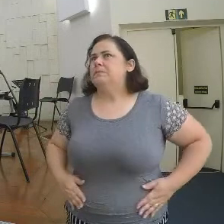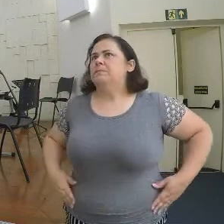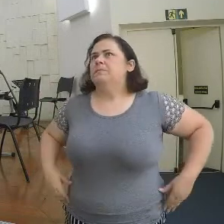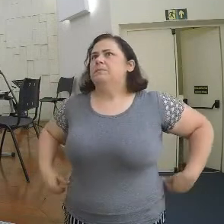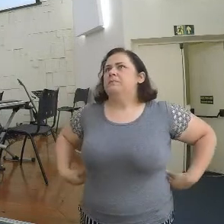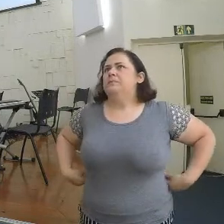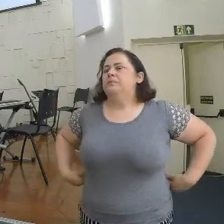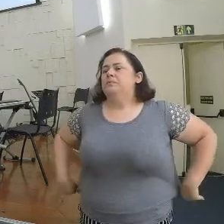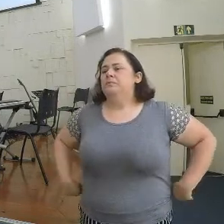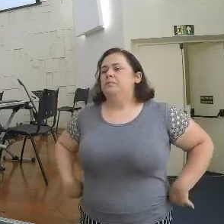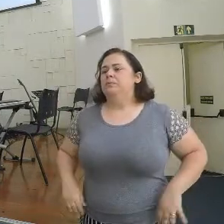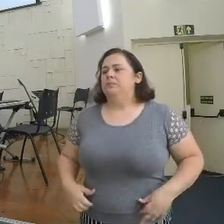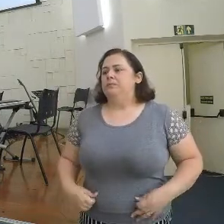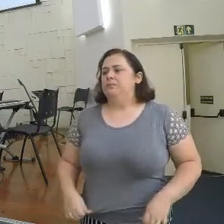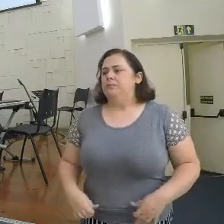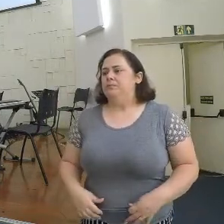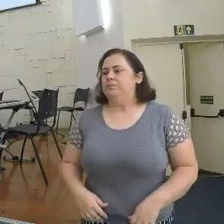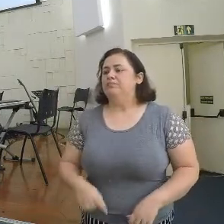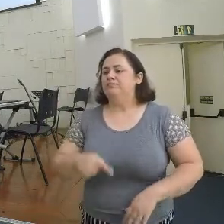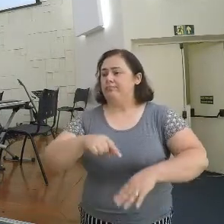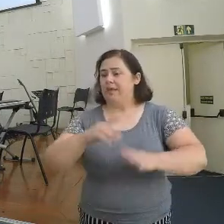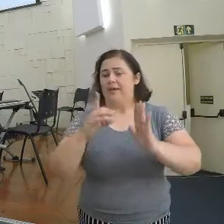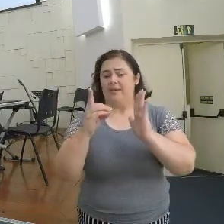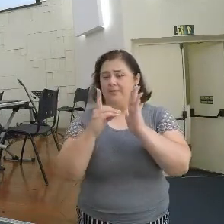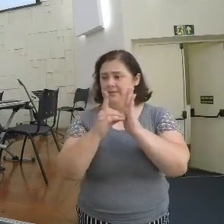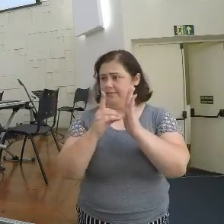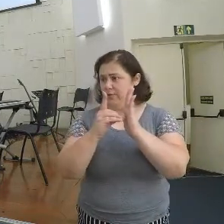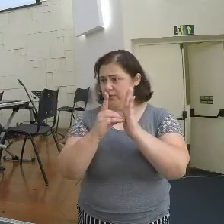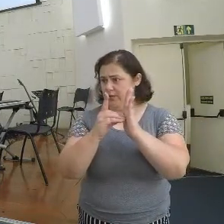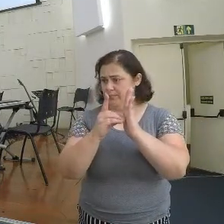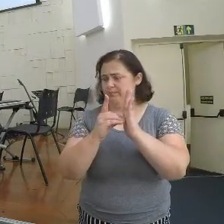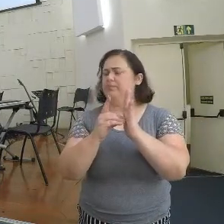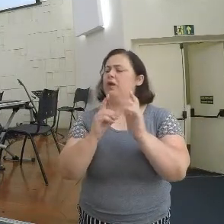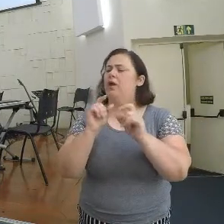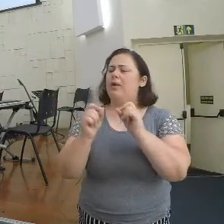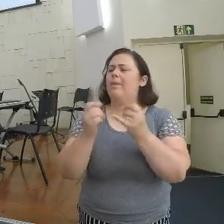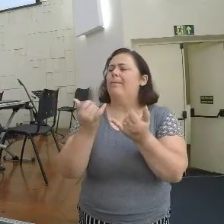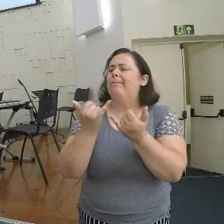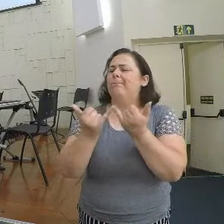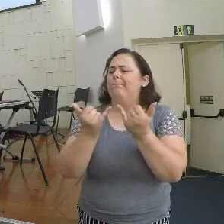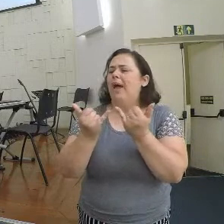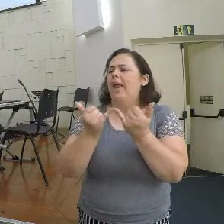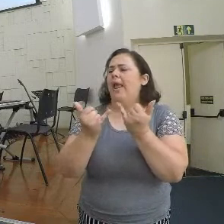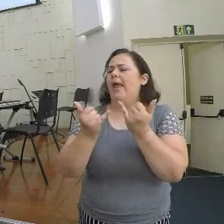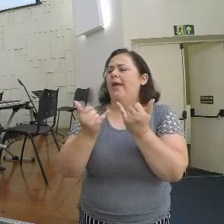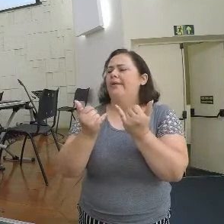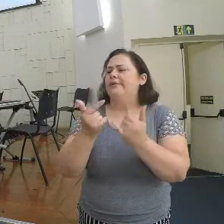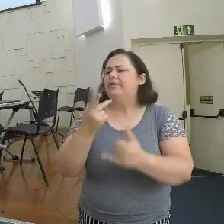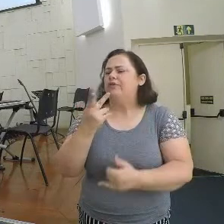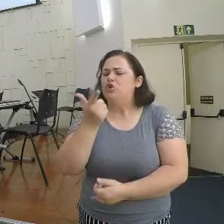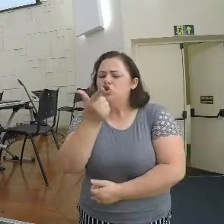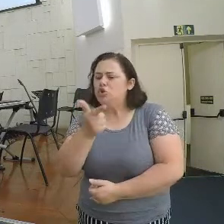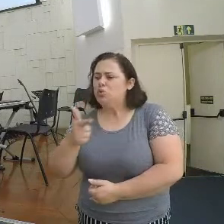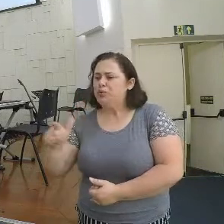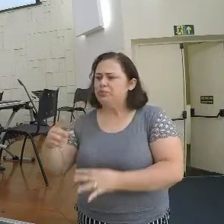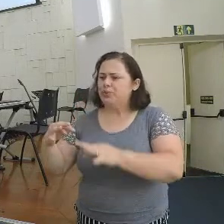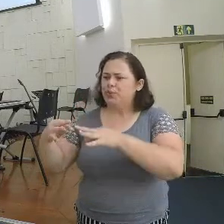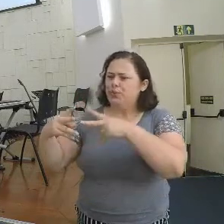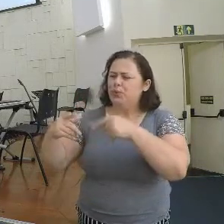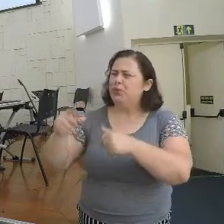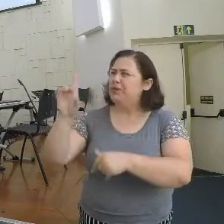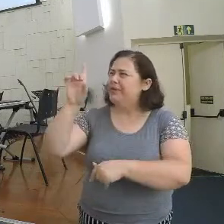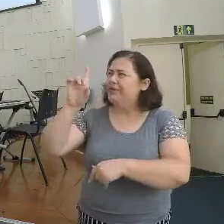O livro do Deuteronômio é a repetição de todo o ensino que